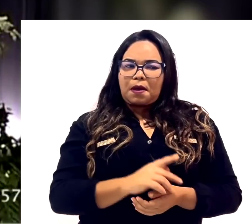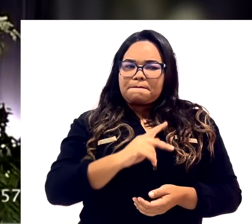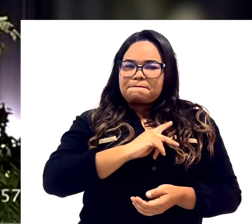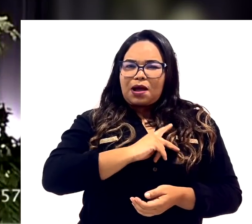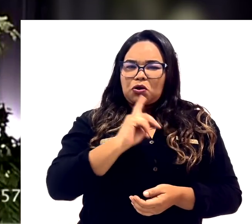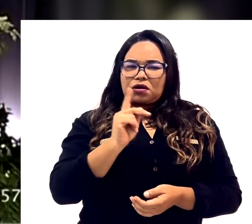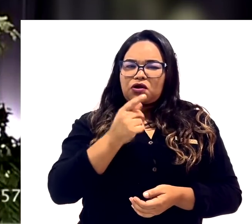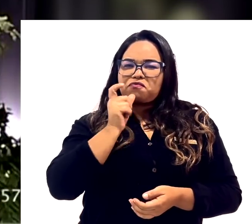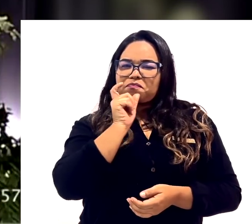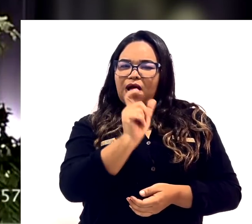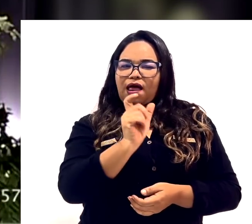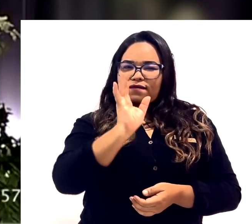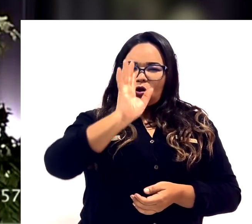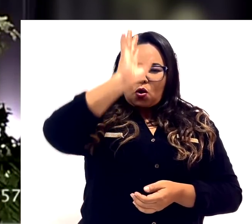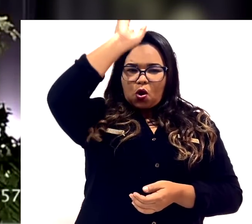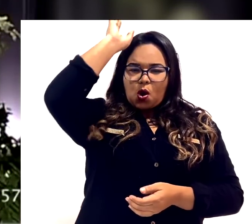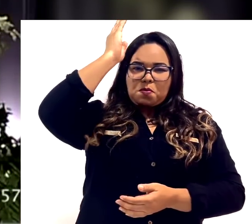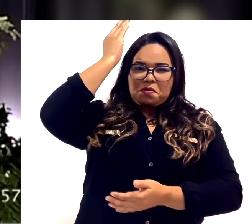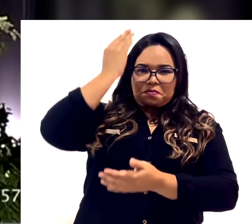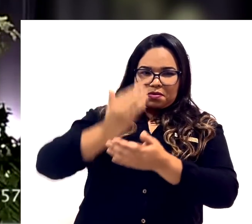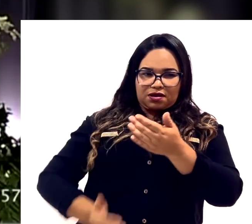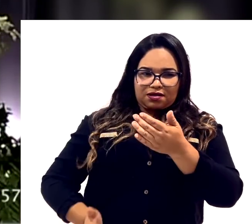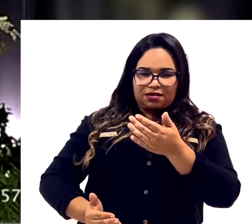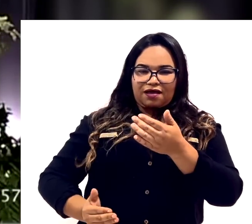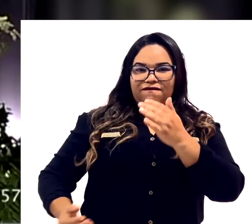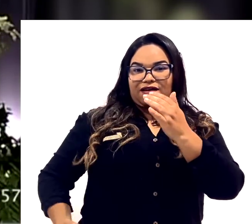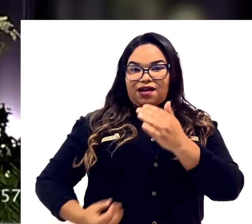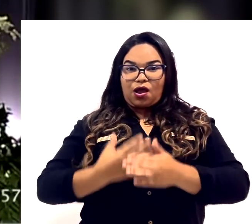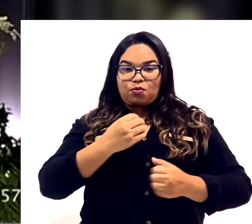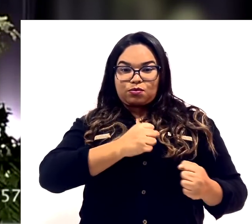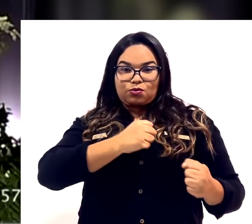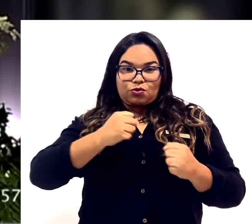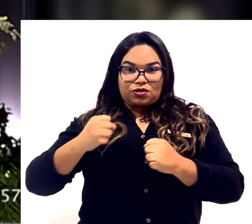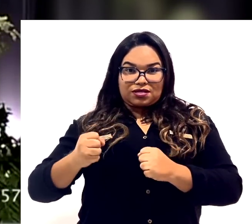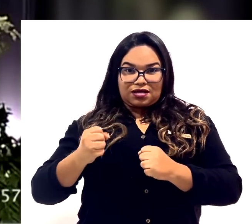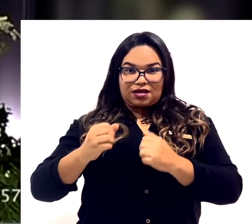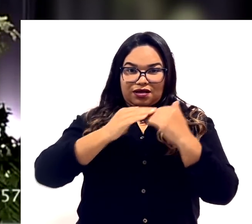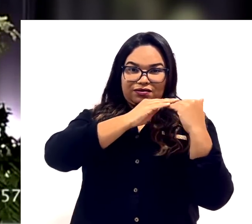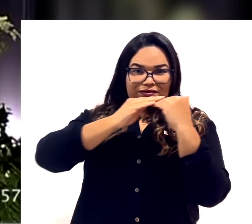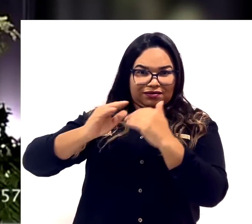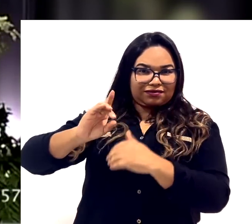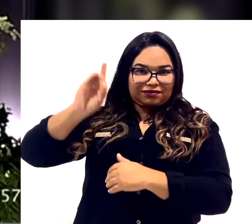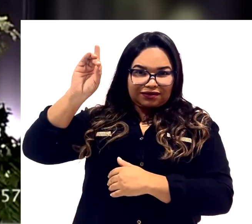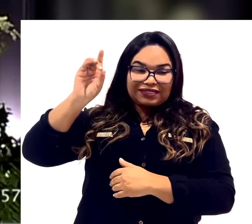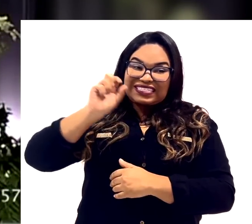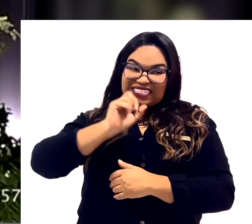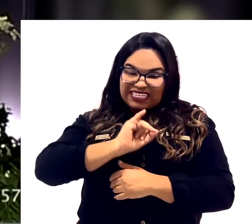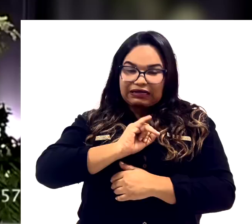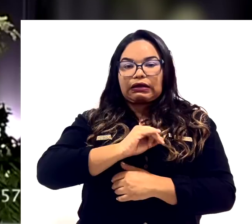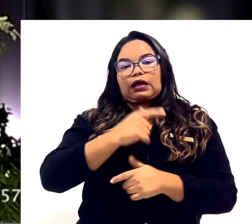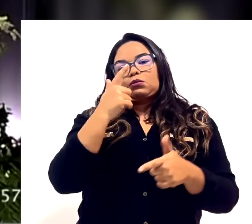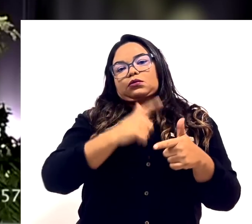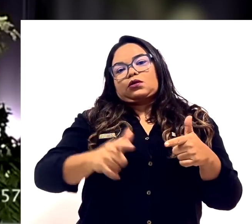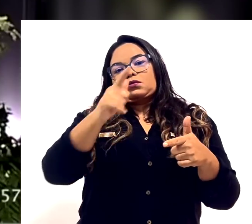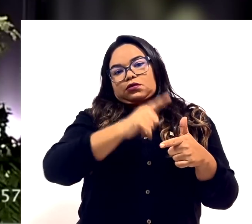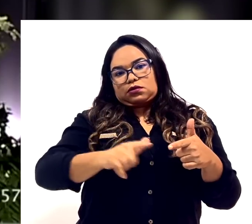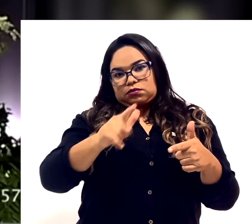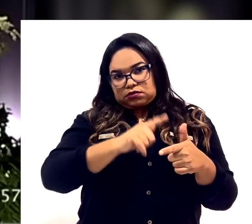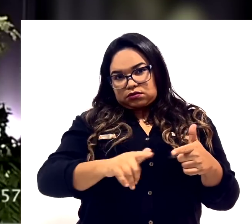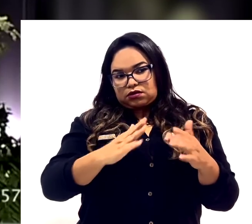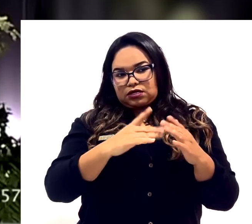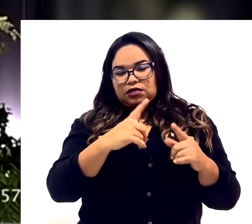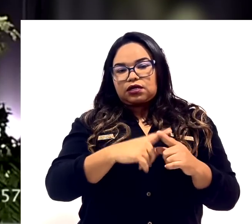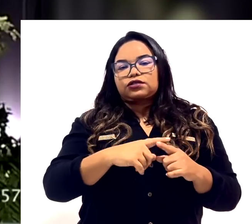quando Roma cair, ele virá. Porque se ele tivesse dito isso publicamente, ou escrito, quando Roma cair, ele virá, ele teria entrado num